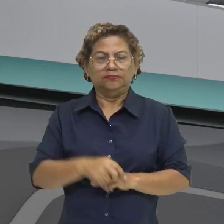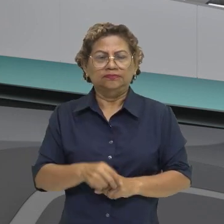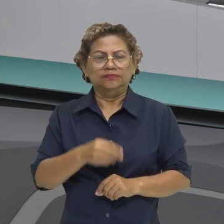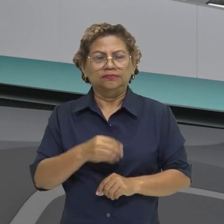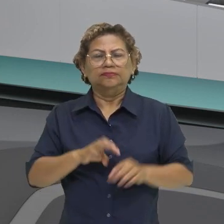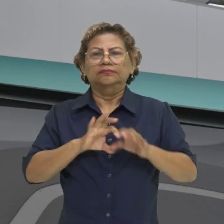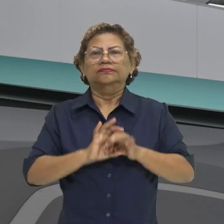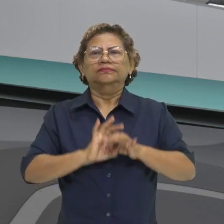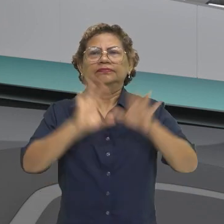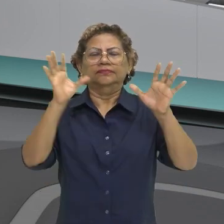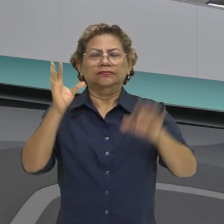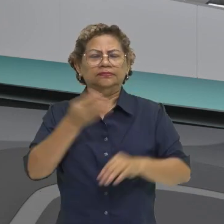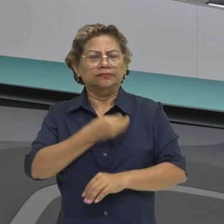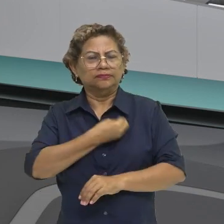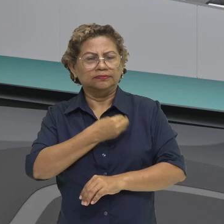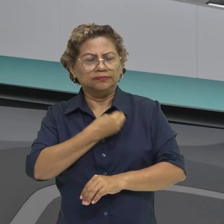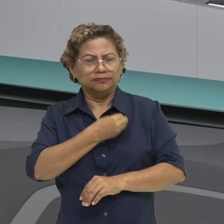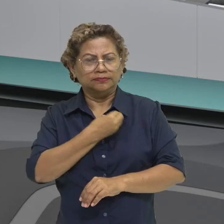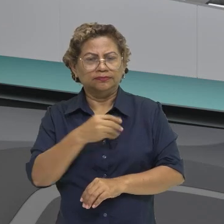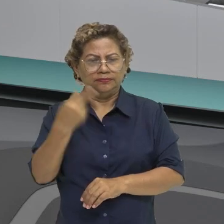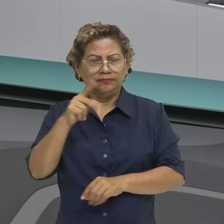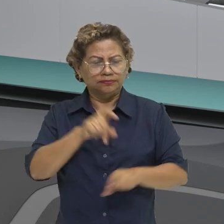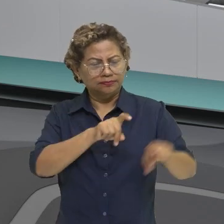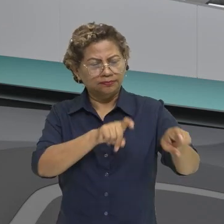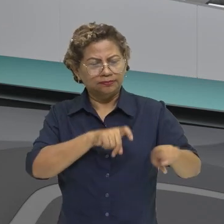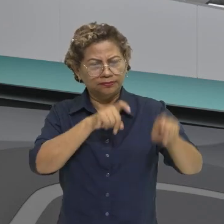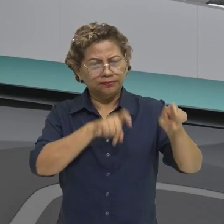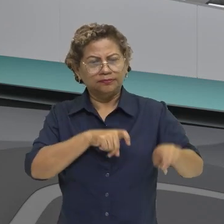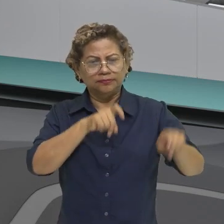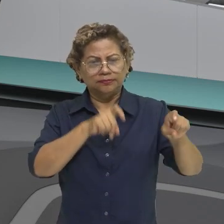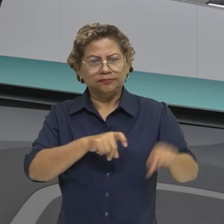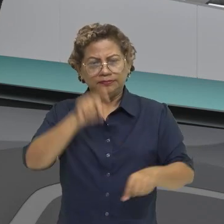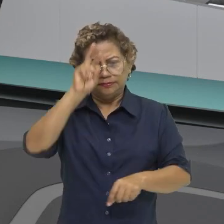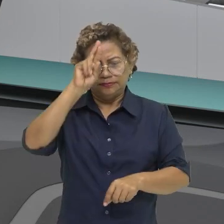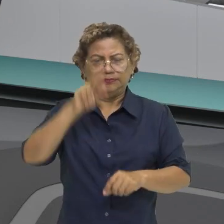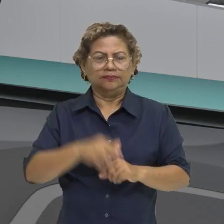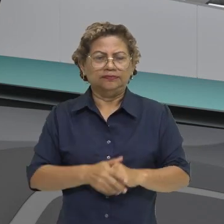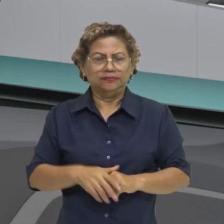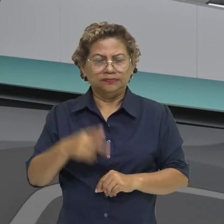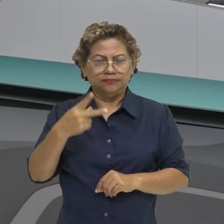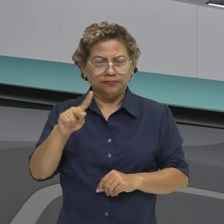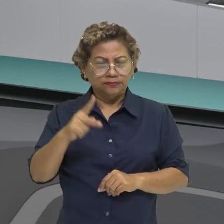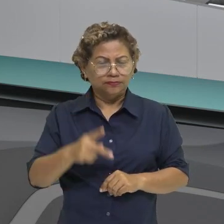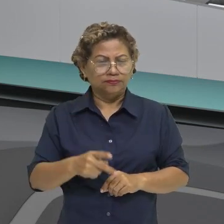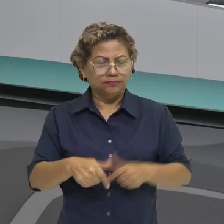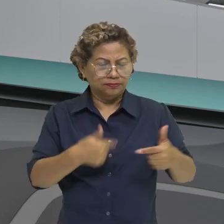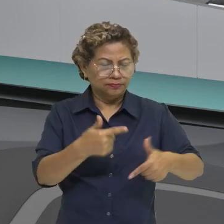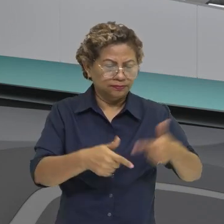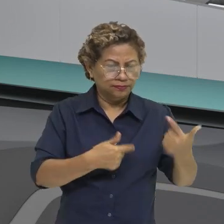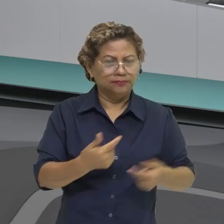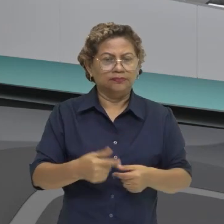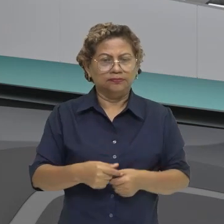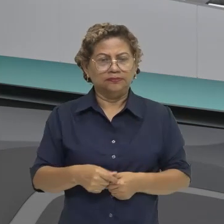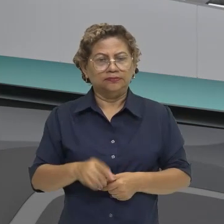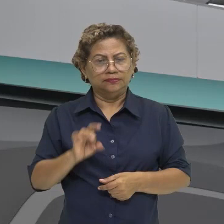do sol e da chuva, criando tuas saúvas. Agora trabalharás só para ti, não a